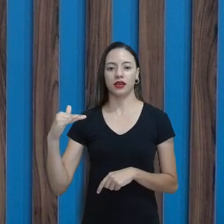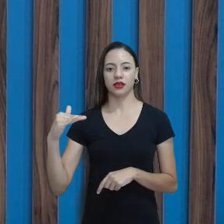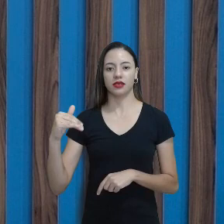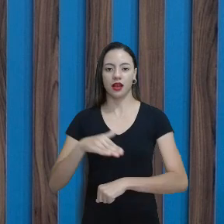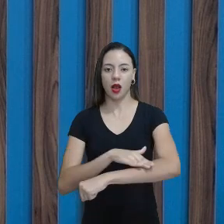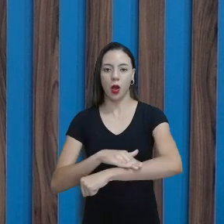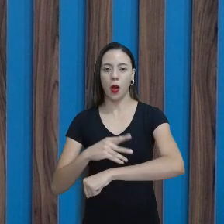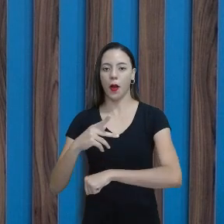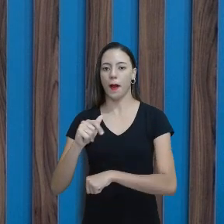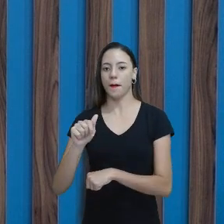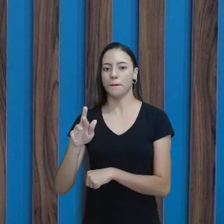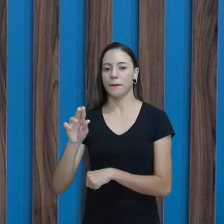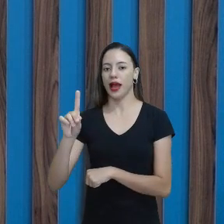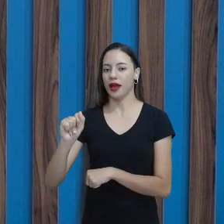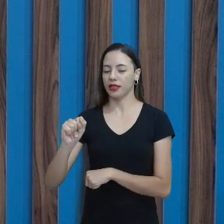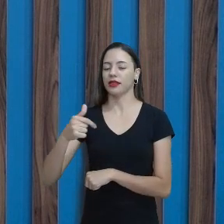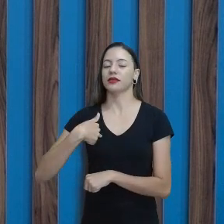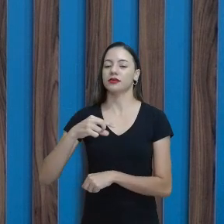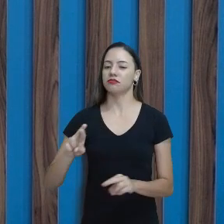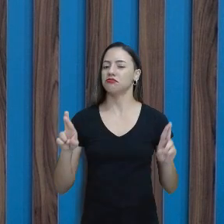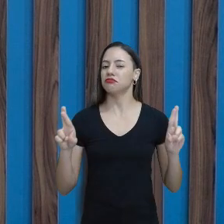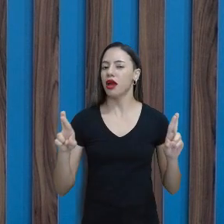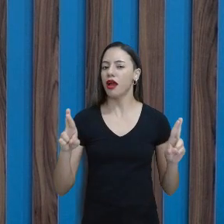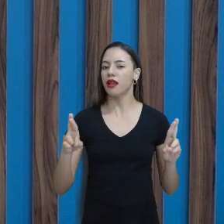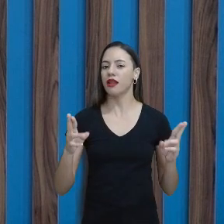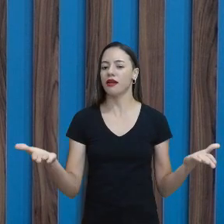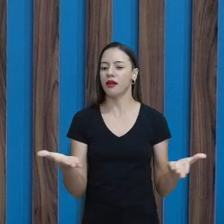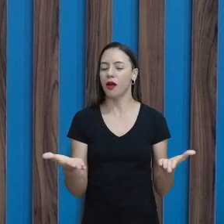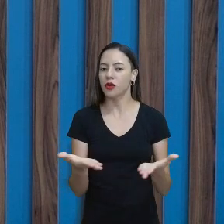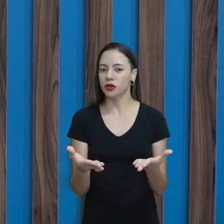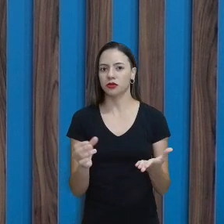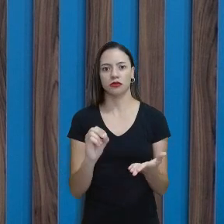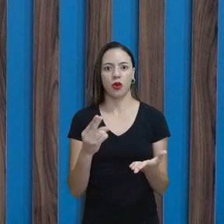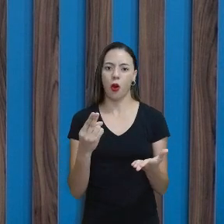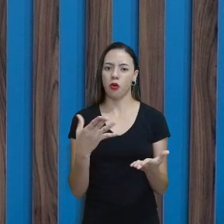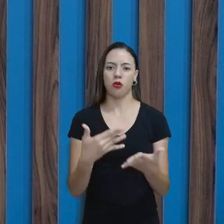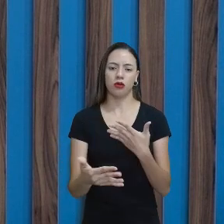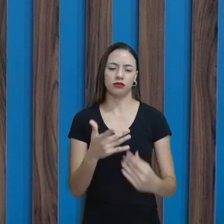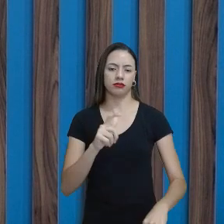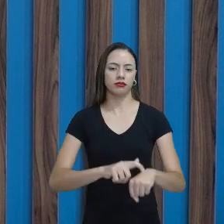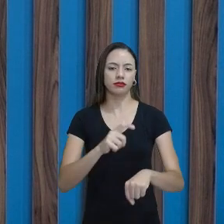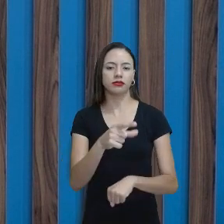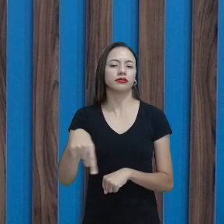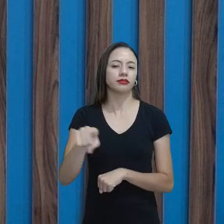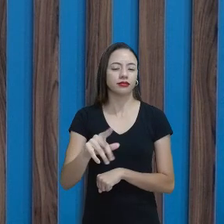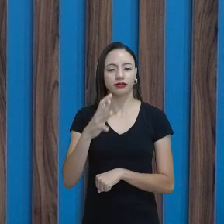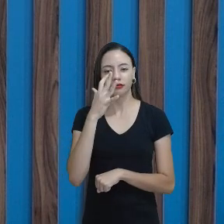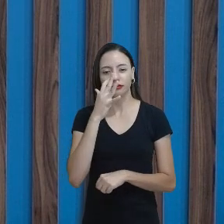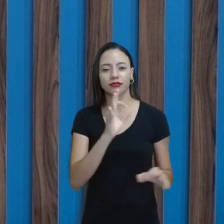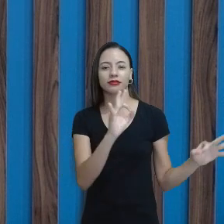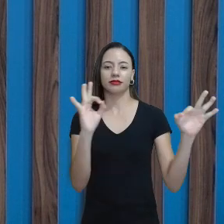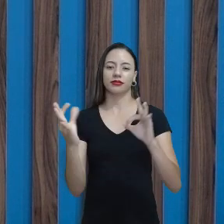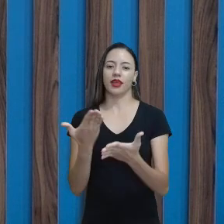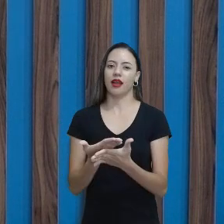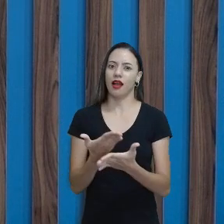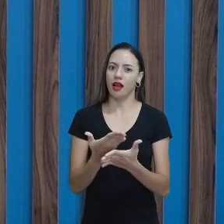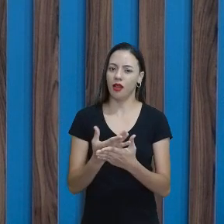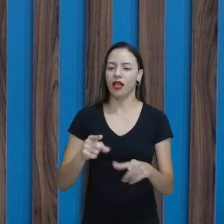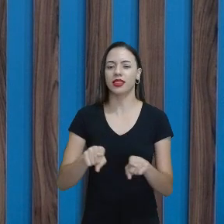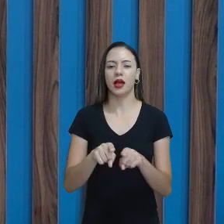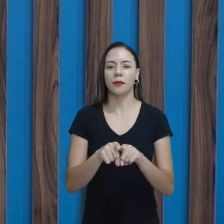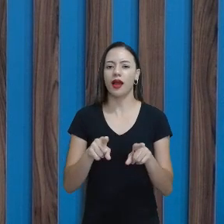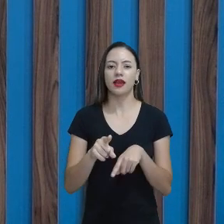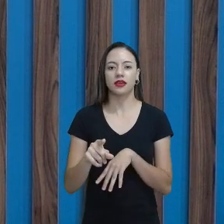parda. Espero que nesse dia, não é, ou em qualquer outro momento, vocês estejam assistindo essas aulas, revendo